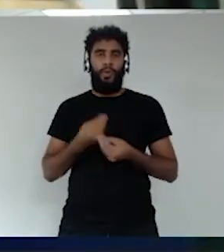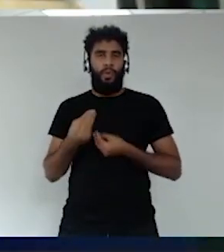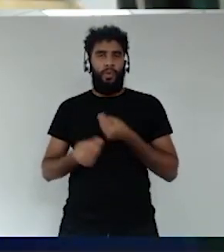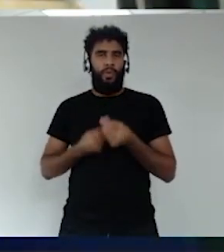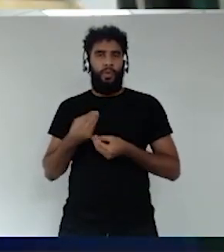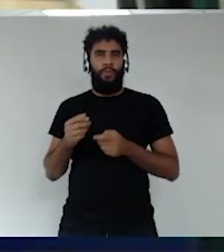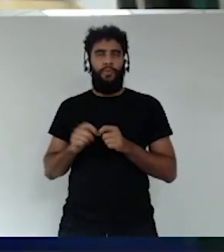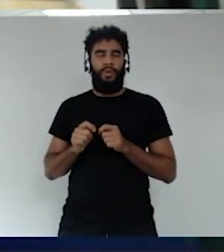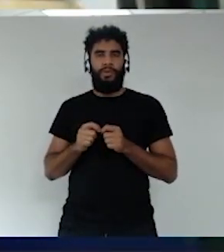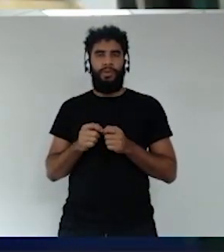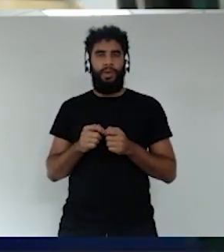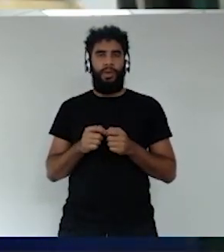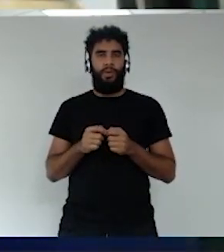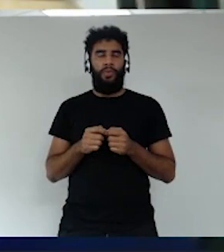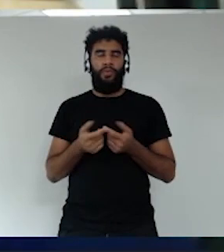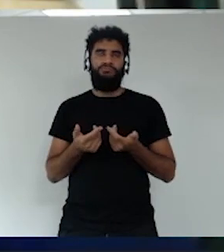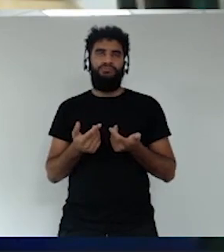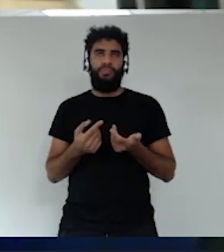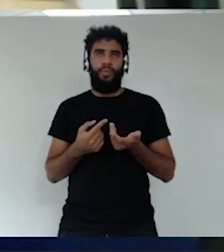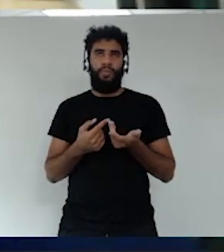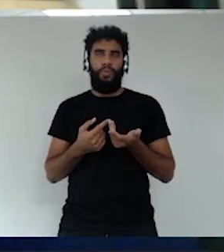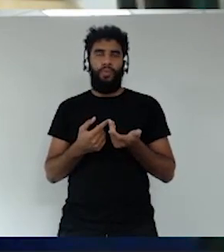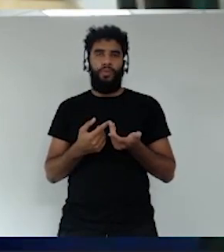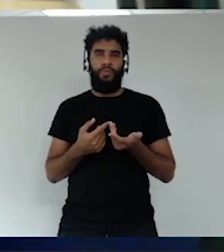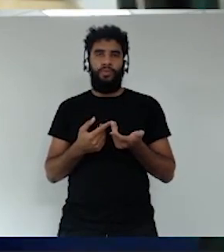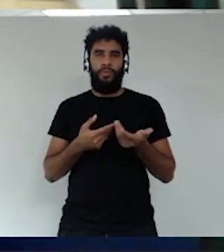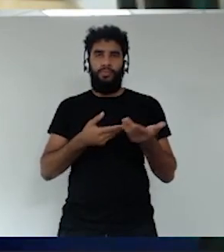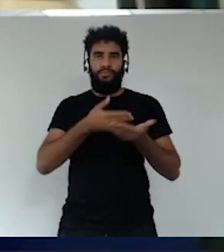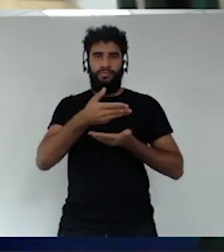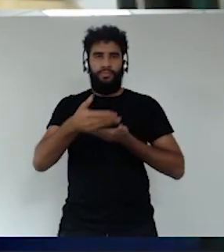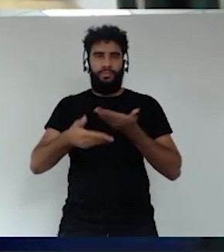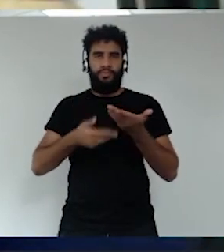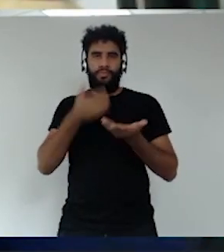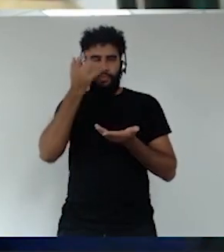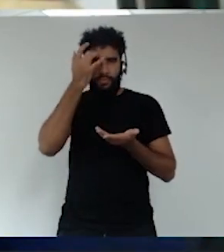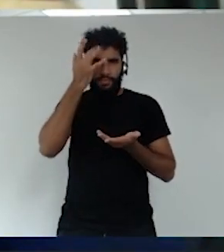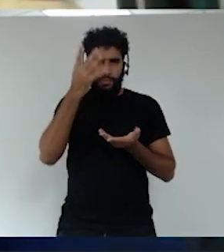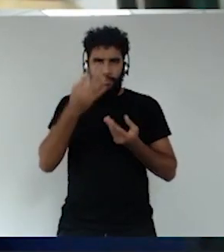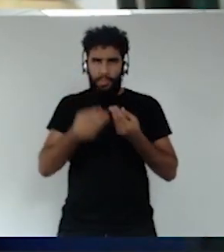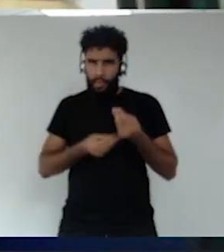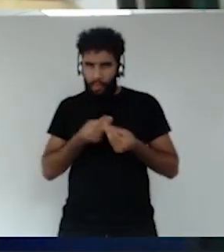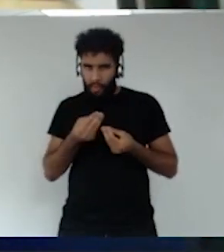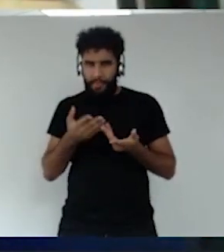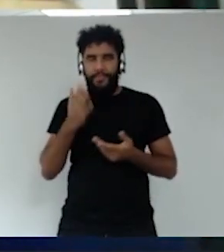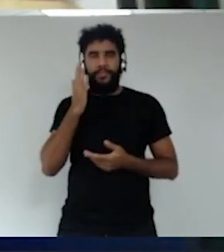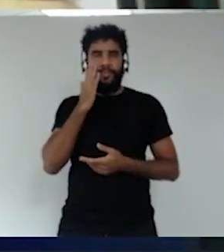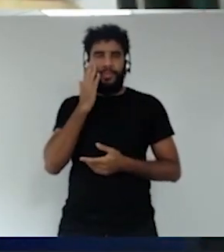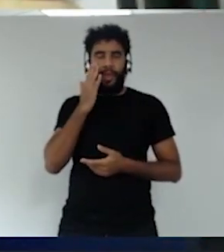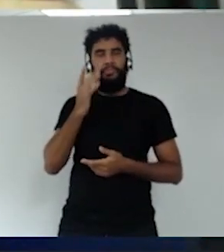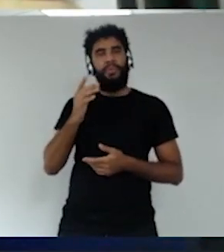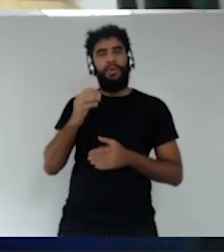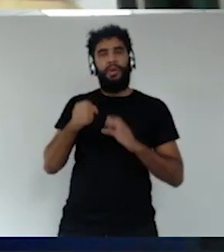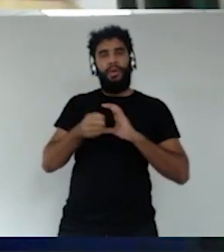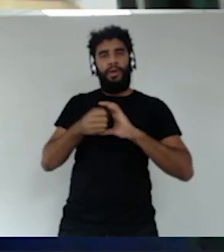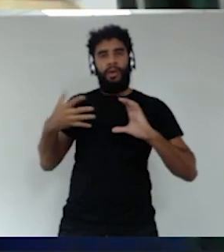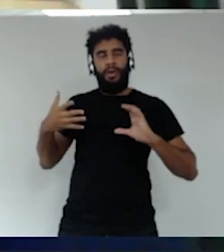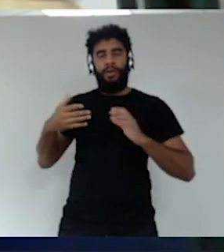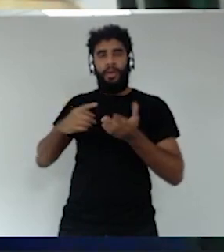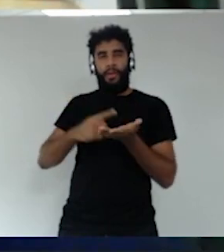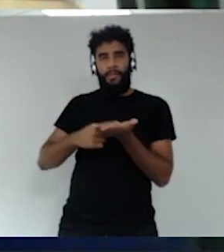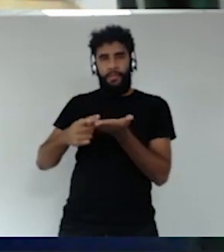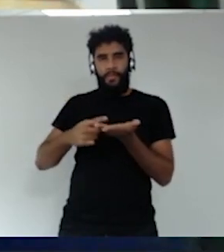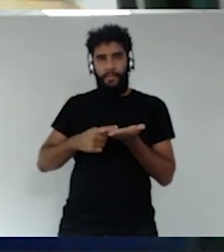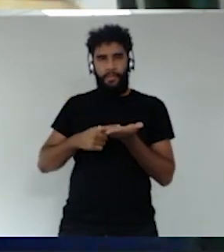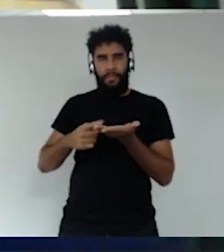os diálogos? Nós sabemos que uma das características fundamentais da mediação